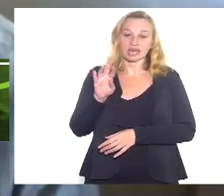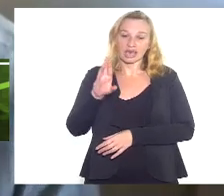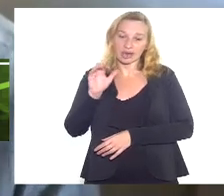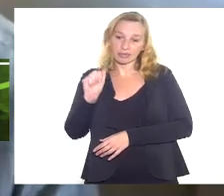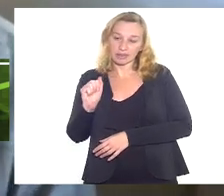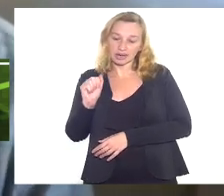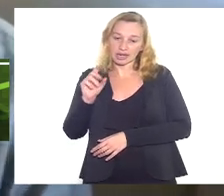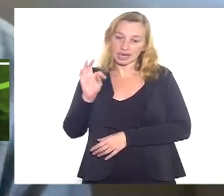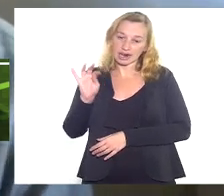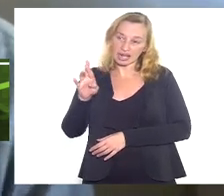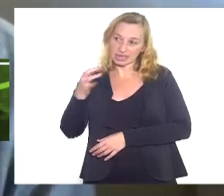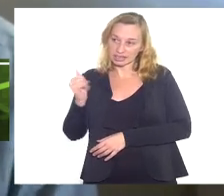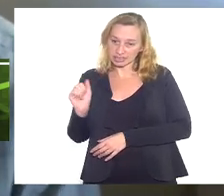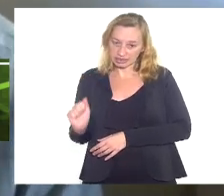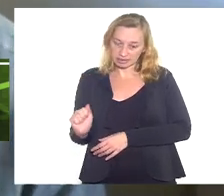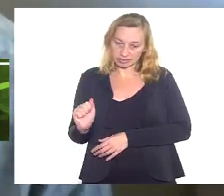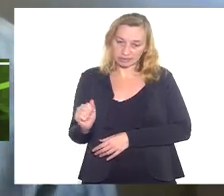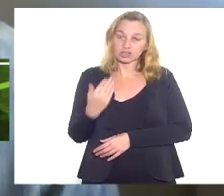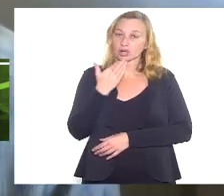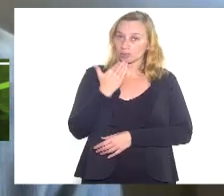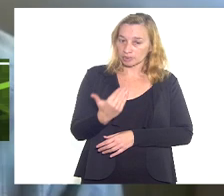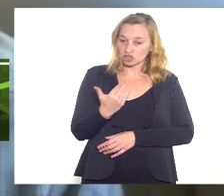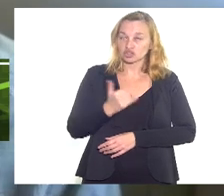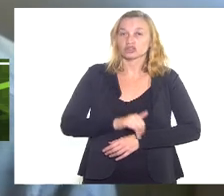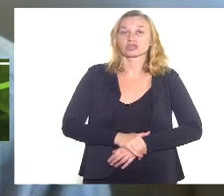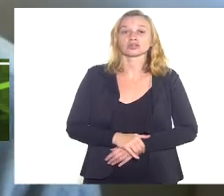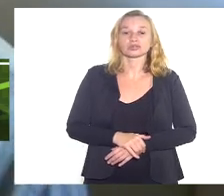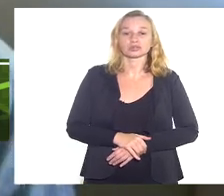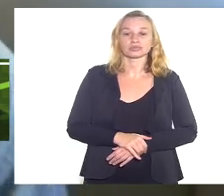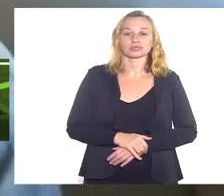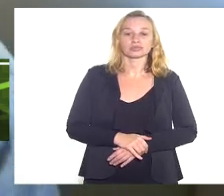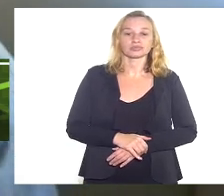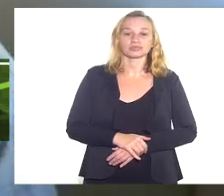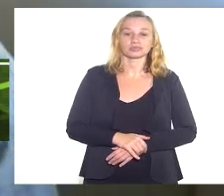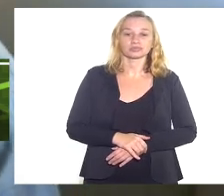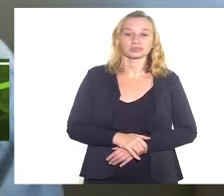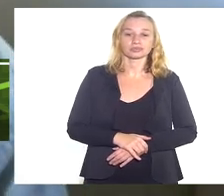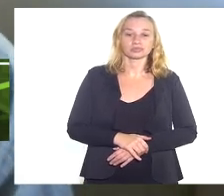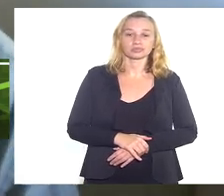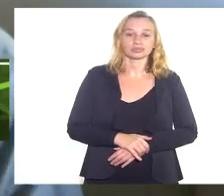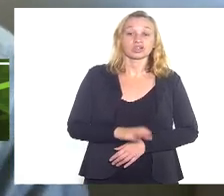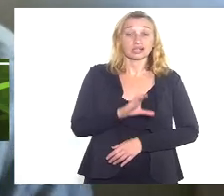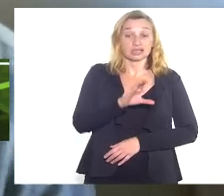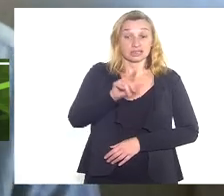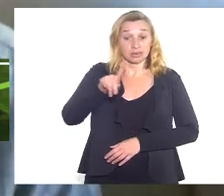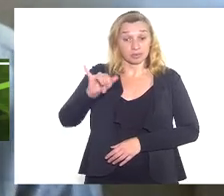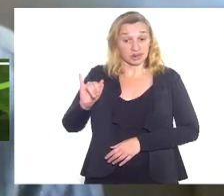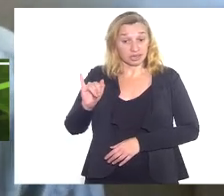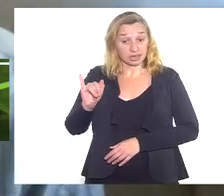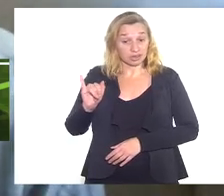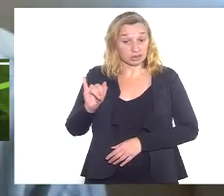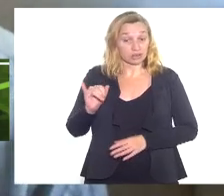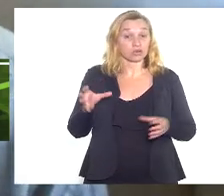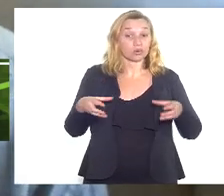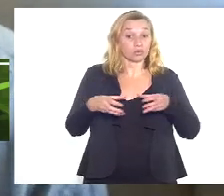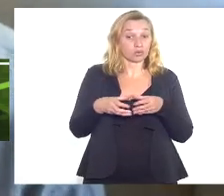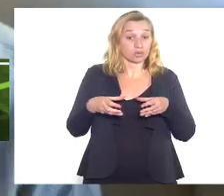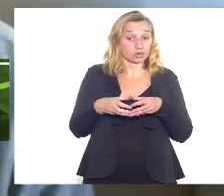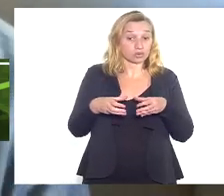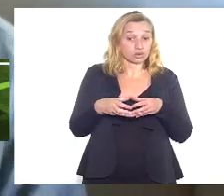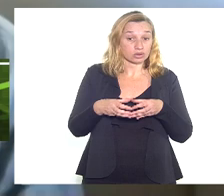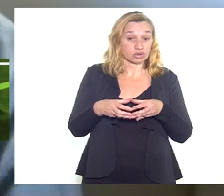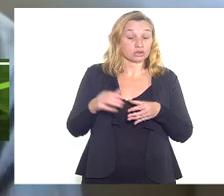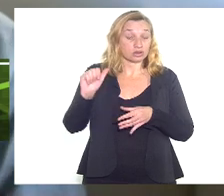termoelétrica. Então, eu queria pedir que a CPI, a Comissão de